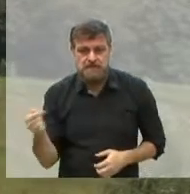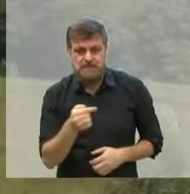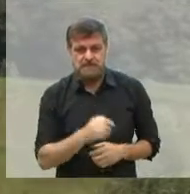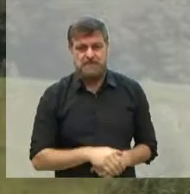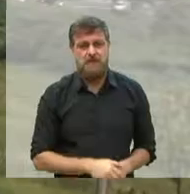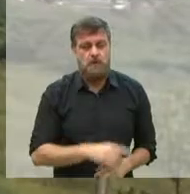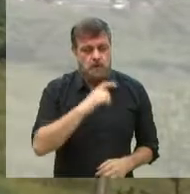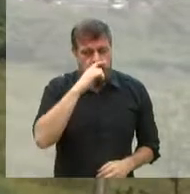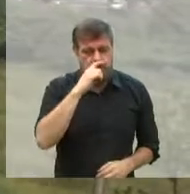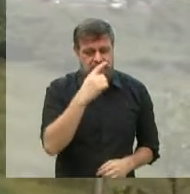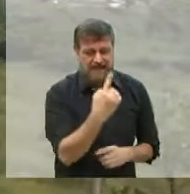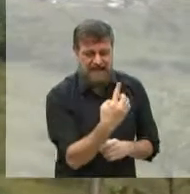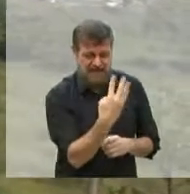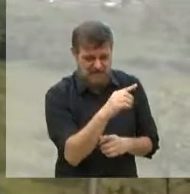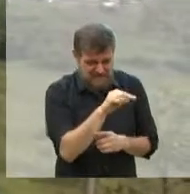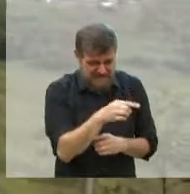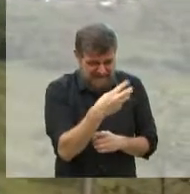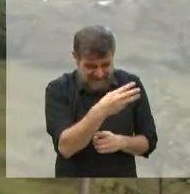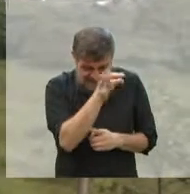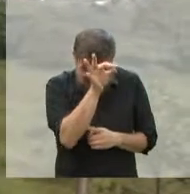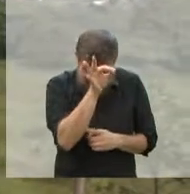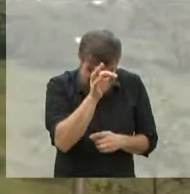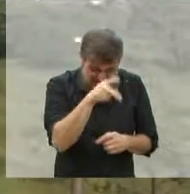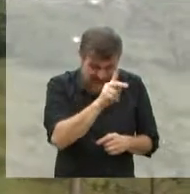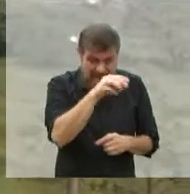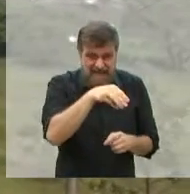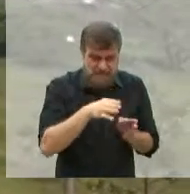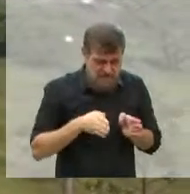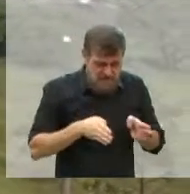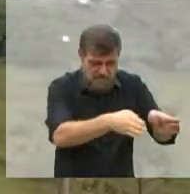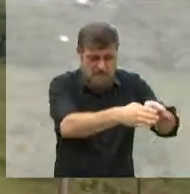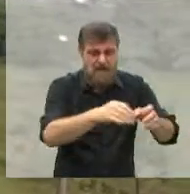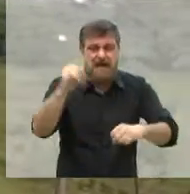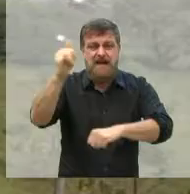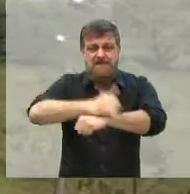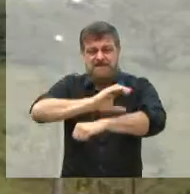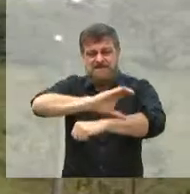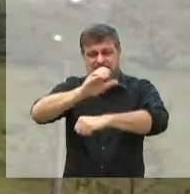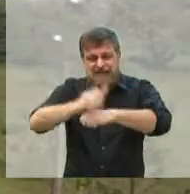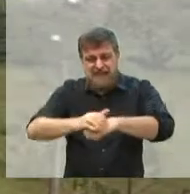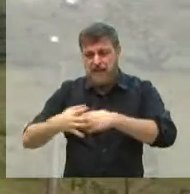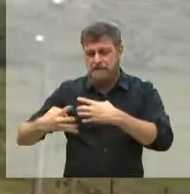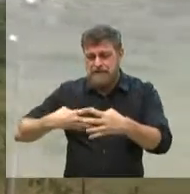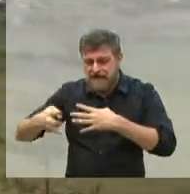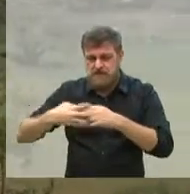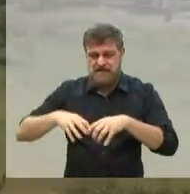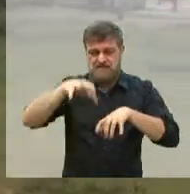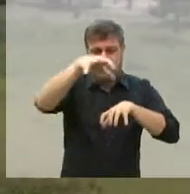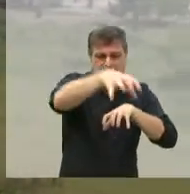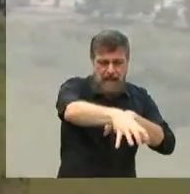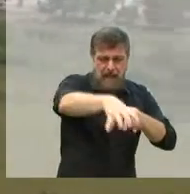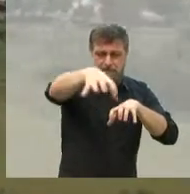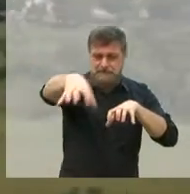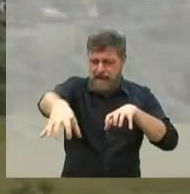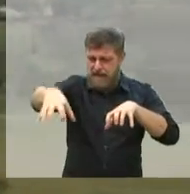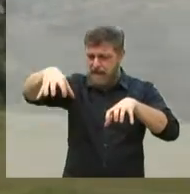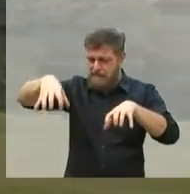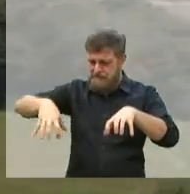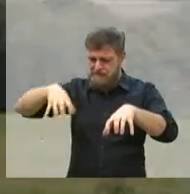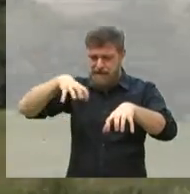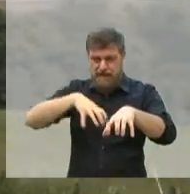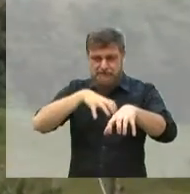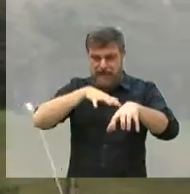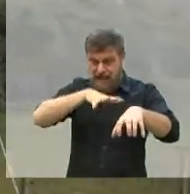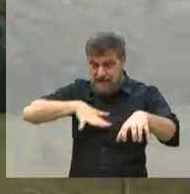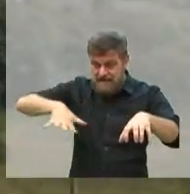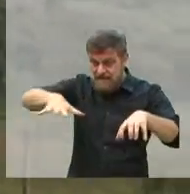14,3 quilômetros. A região do entorno do aeroporto de Viracopos, a região do Barão Geraldo, então a cidade é espraiada.